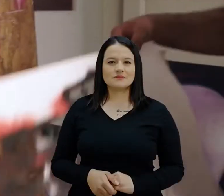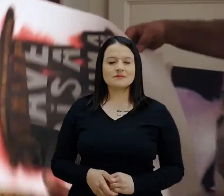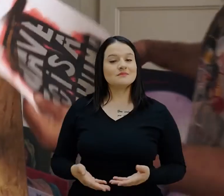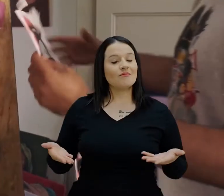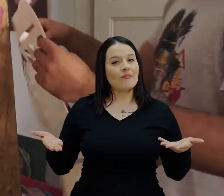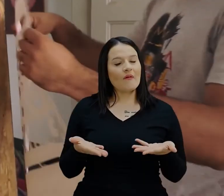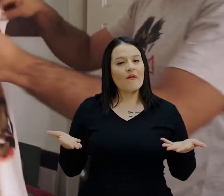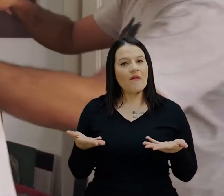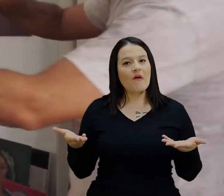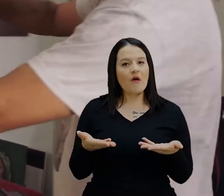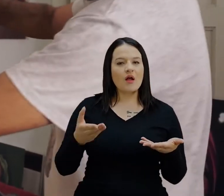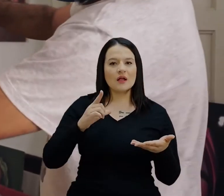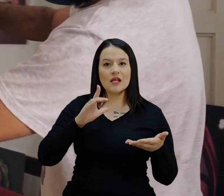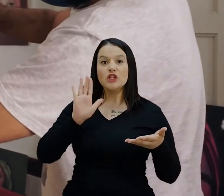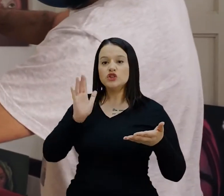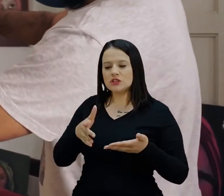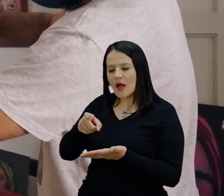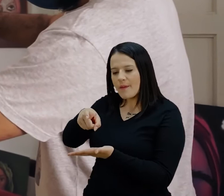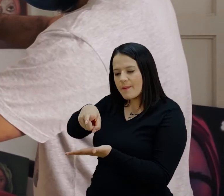A parte que eu